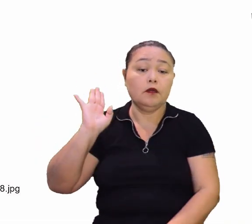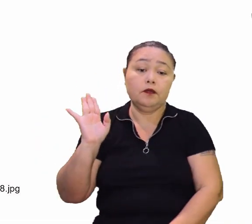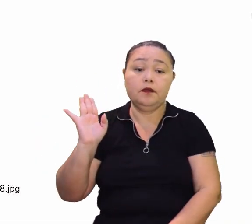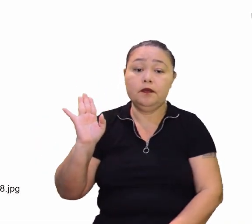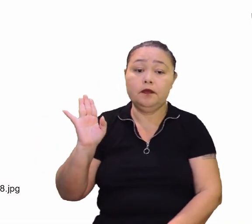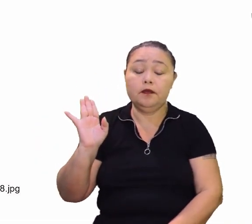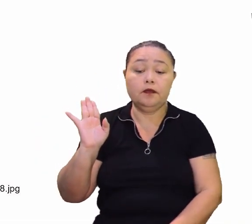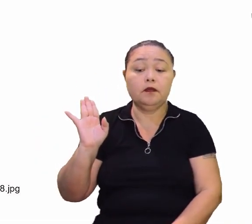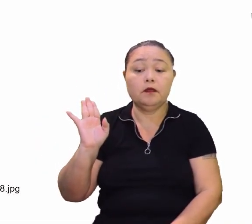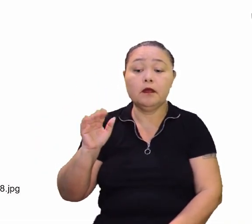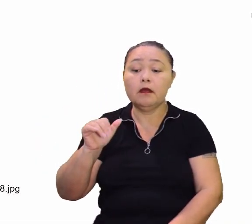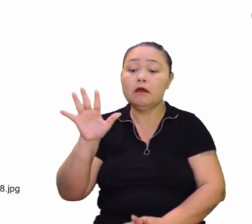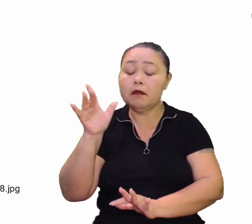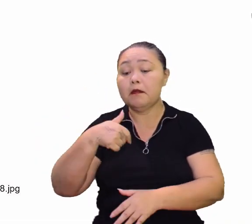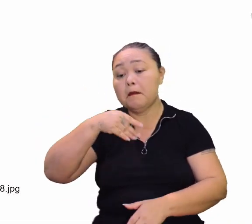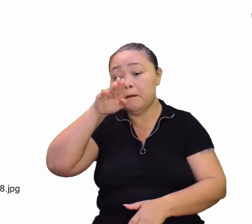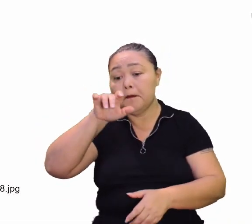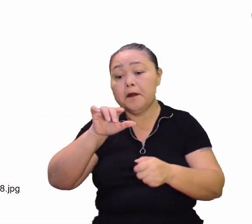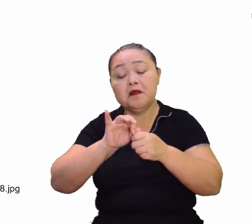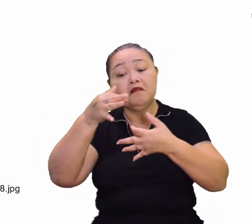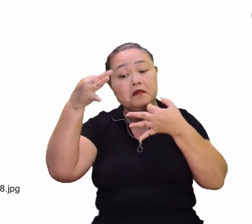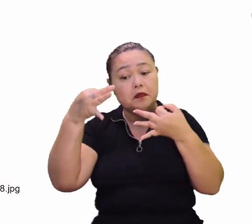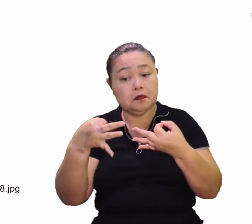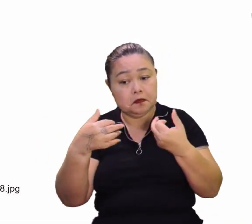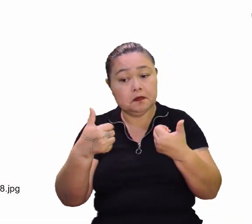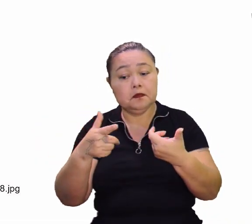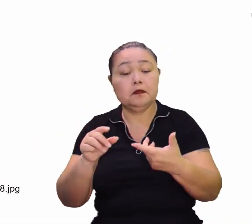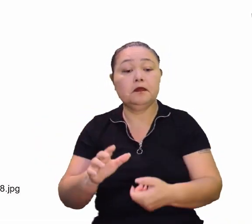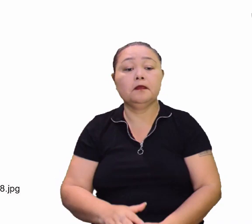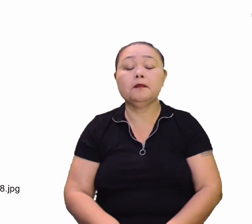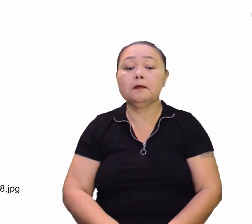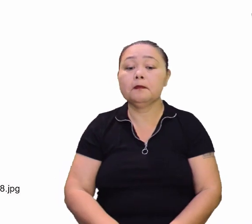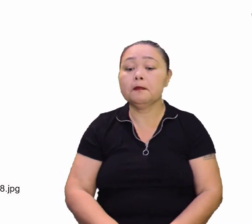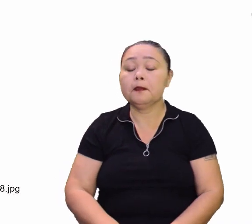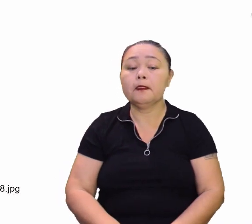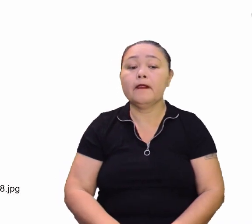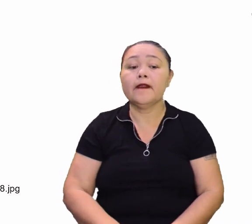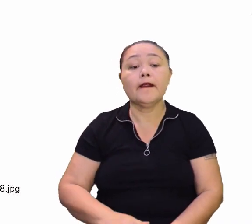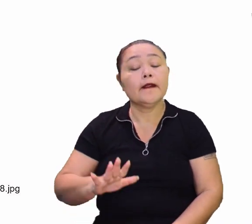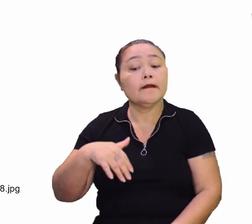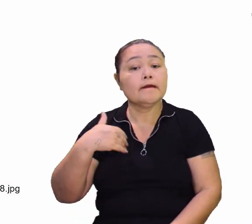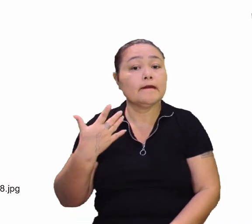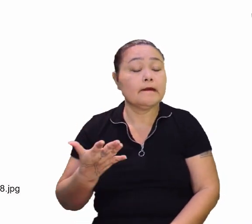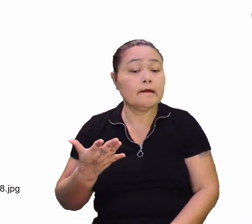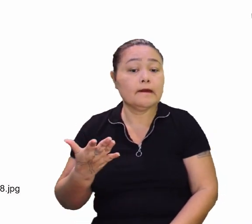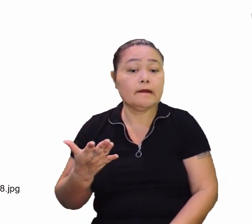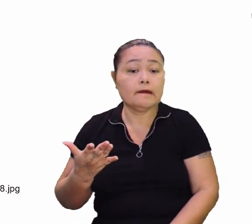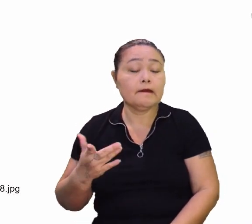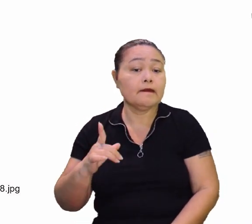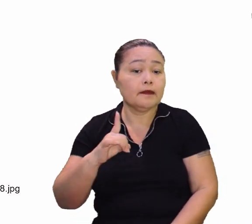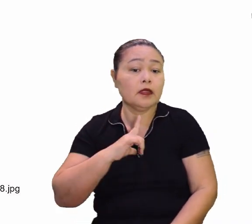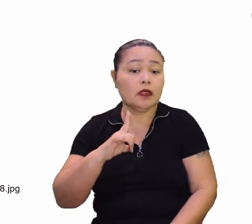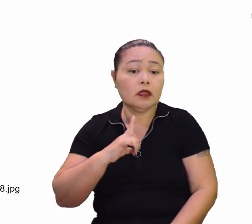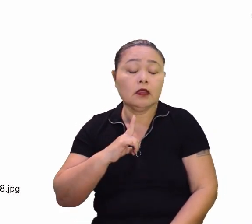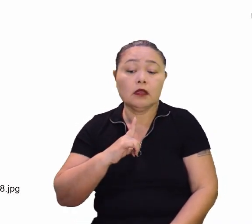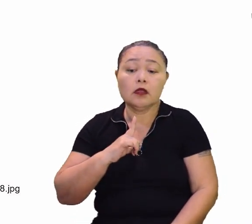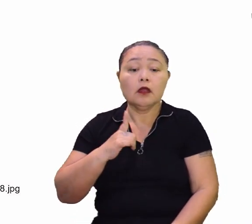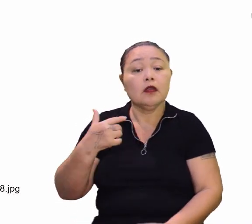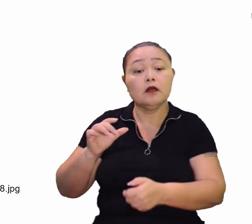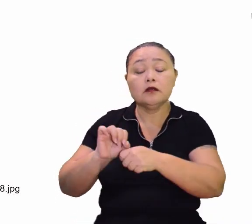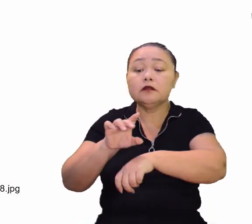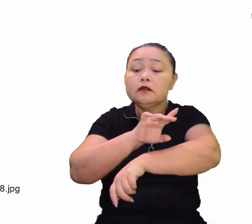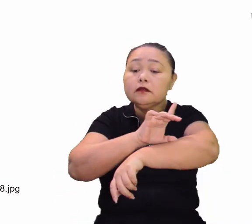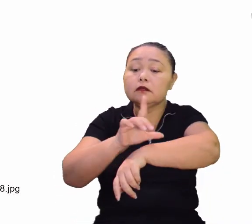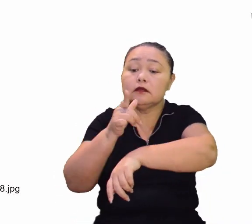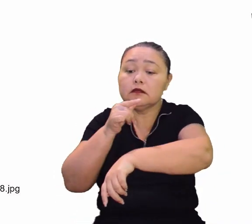mais bem eficaz, mais eficiente. E aí a gente tem essa disponibilidade de